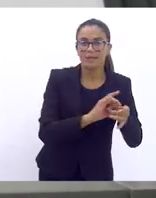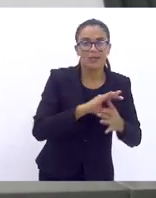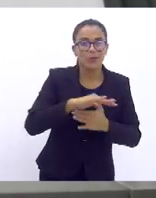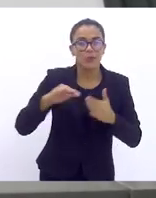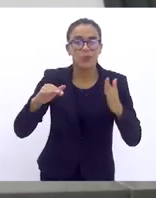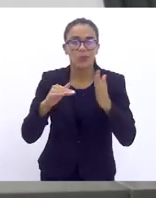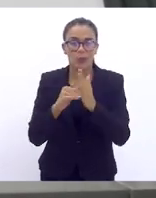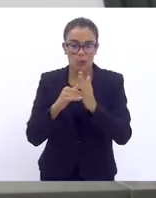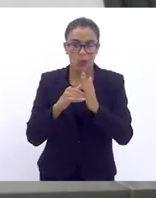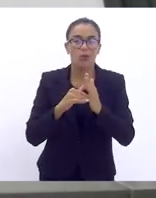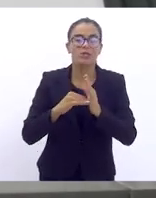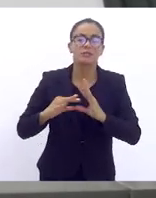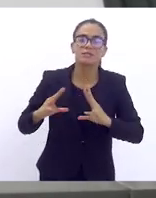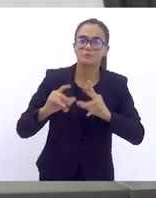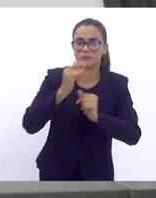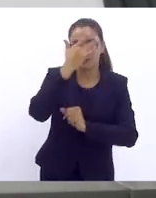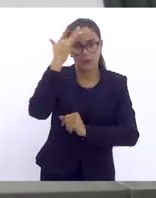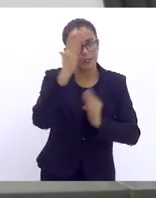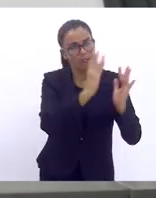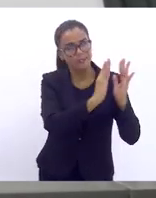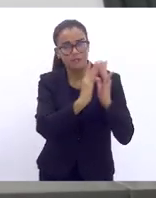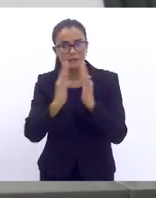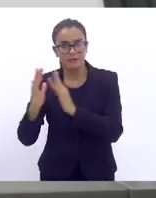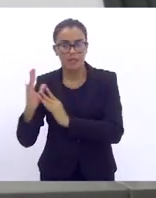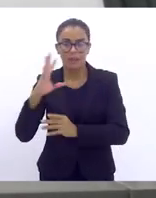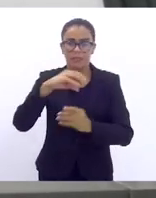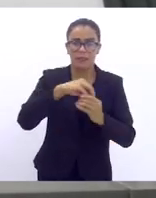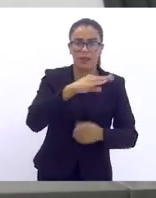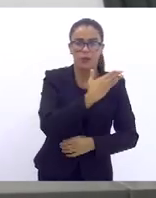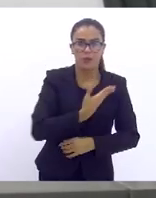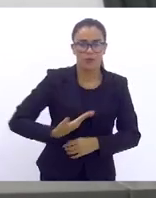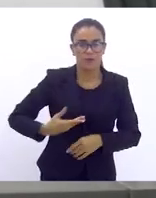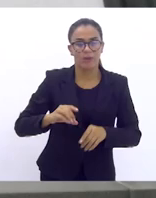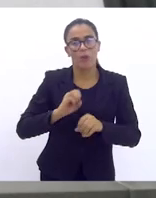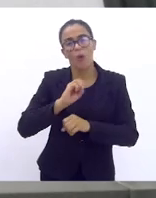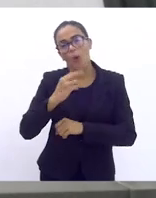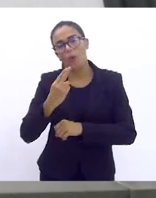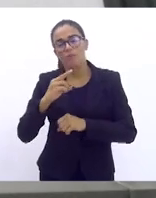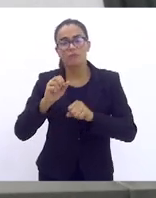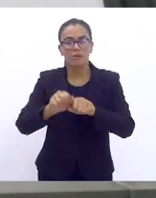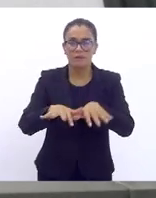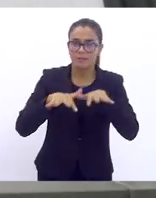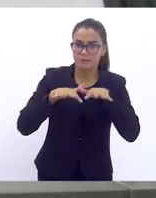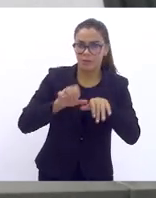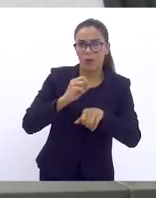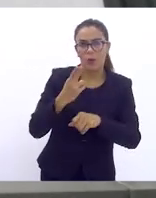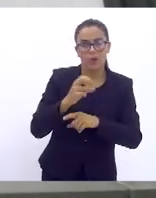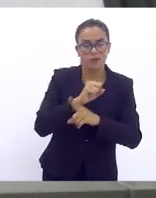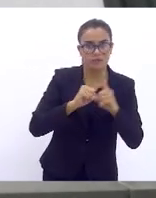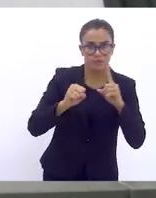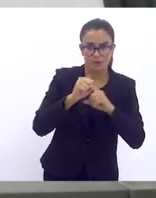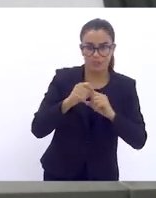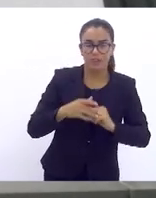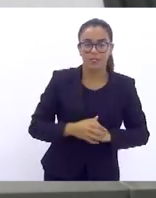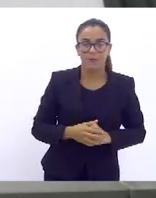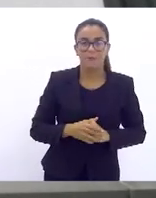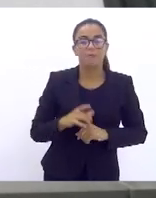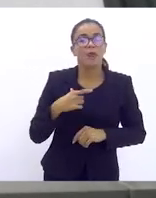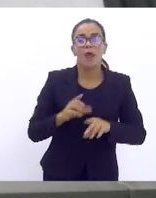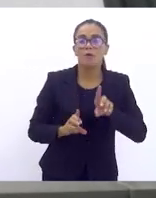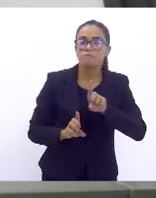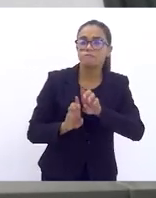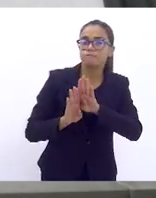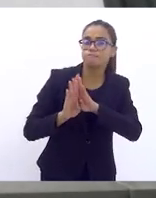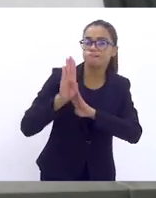todos os atores no processo seja dentro do governo seja para Assembleia seja com a sociedade então direitivas elevar a renda